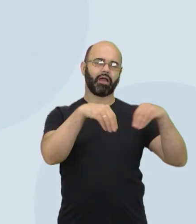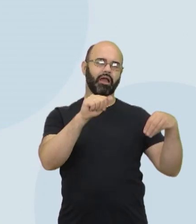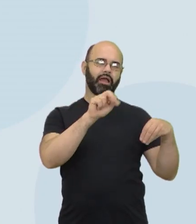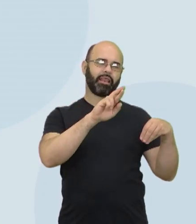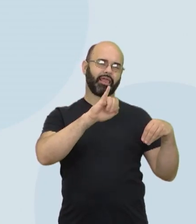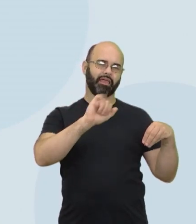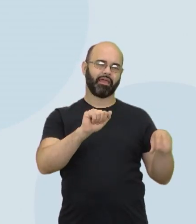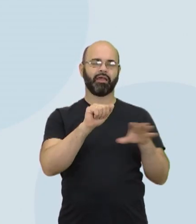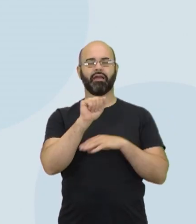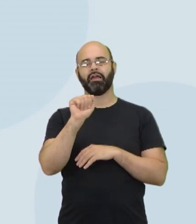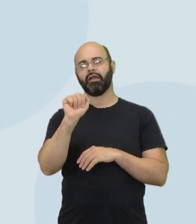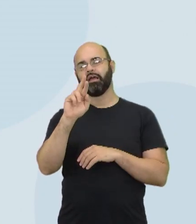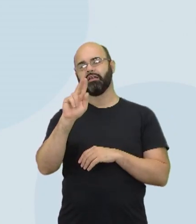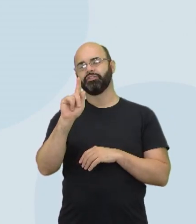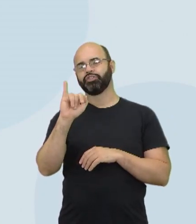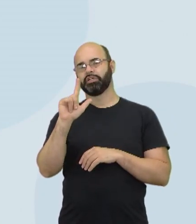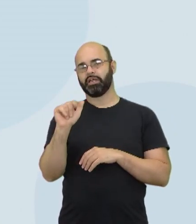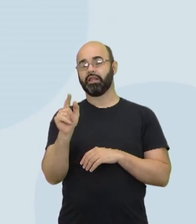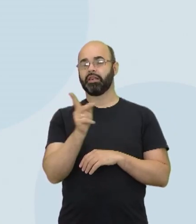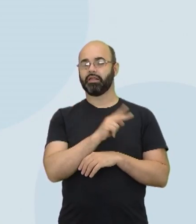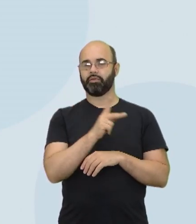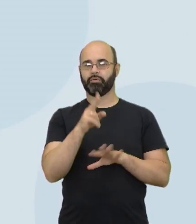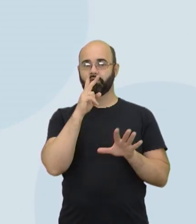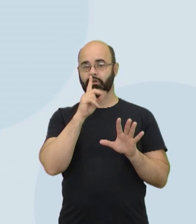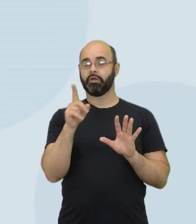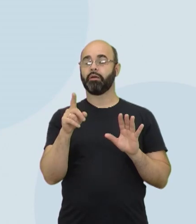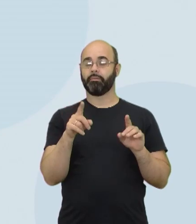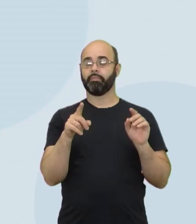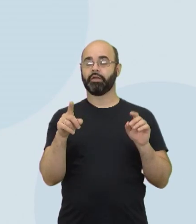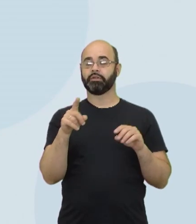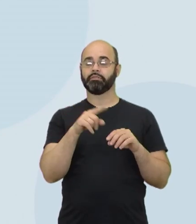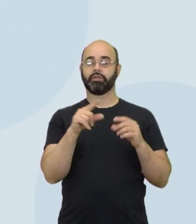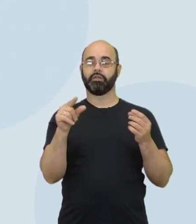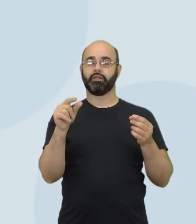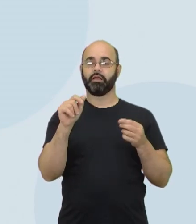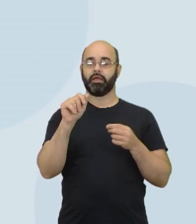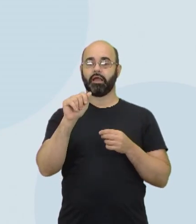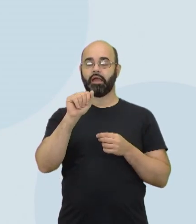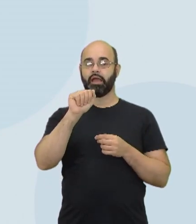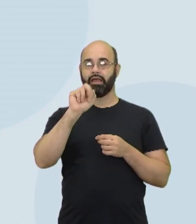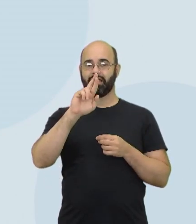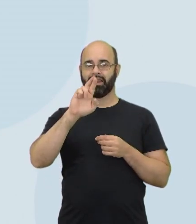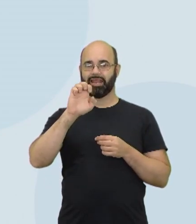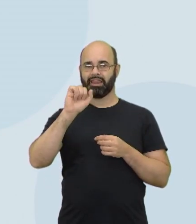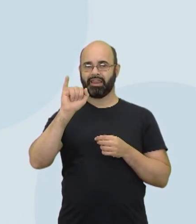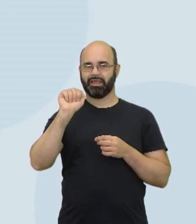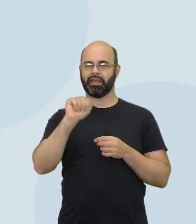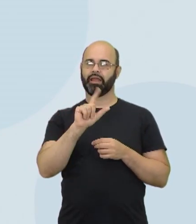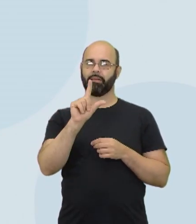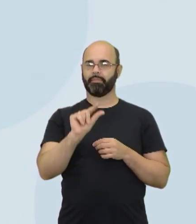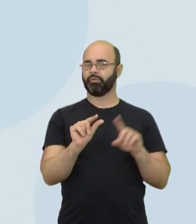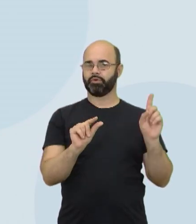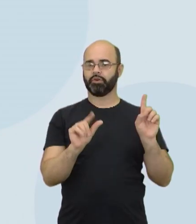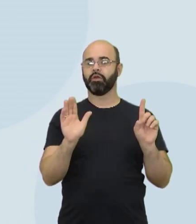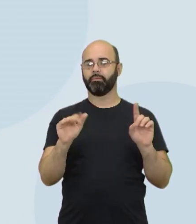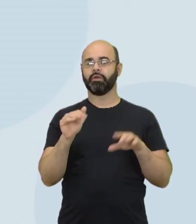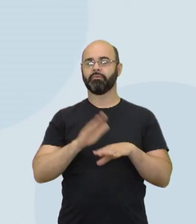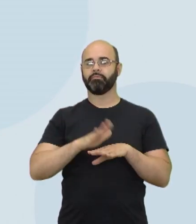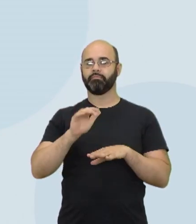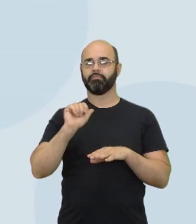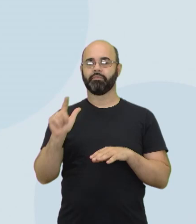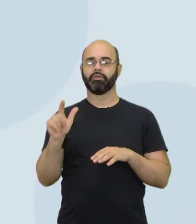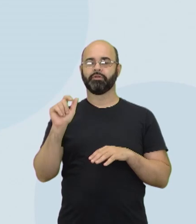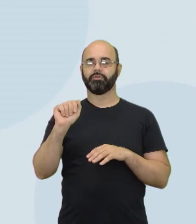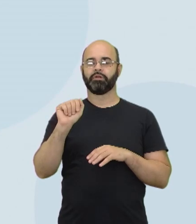ele não é maior do que a areia, mas é maior do que a argila, e a gente vai ver aí o tamanho, né, nas próximas leituras